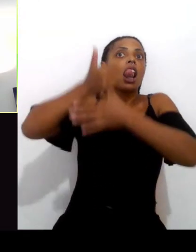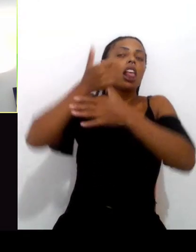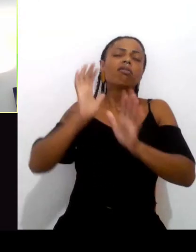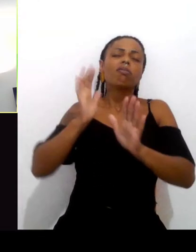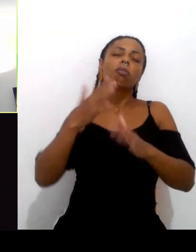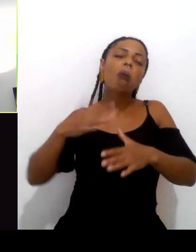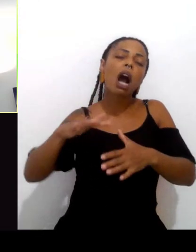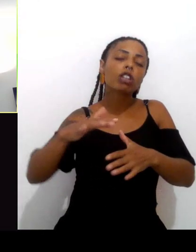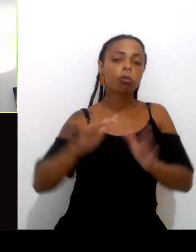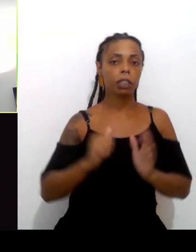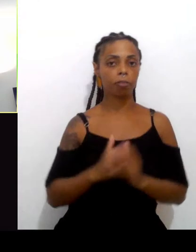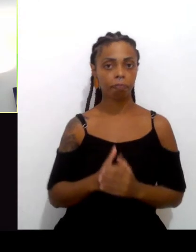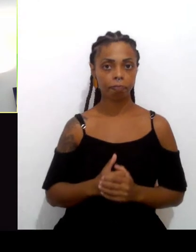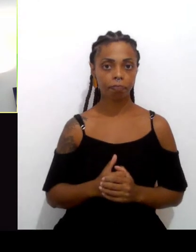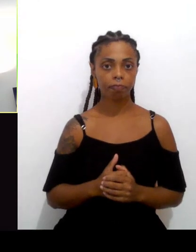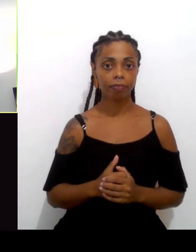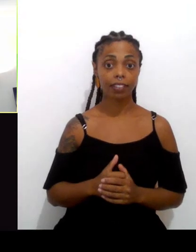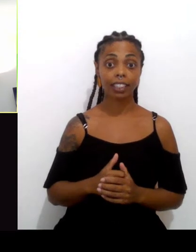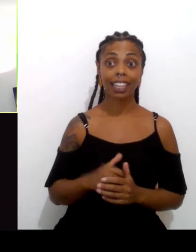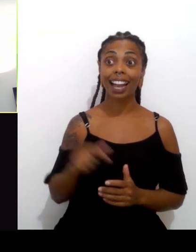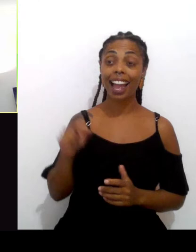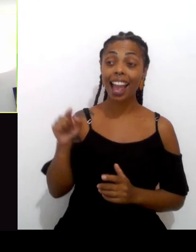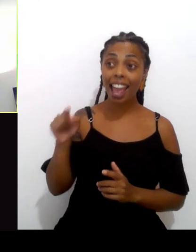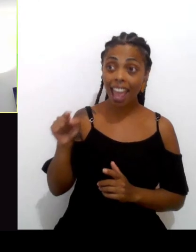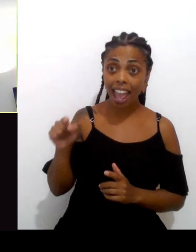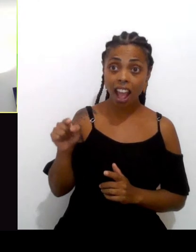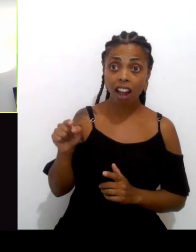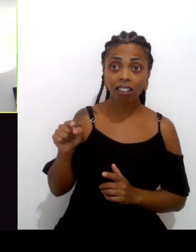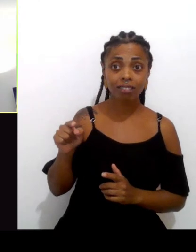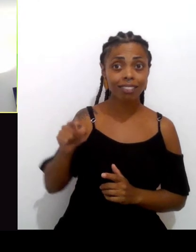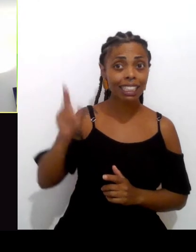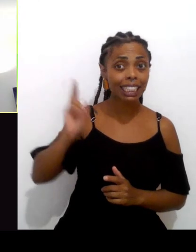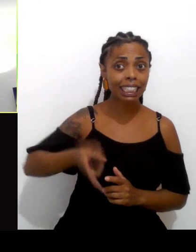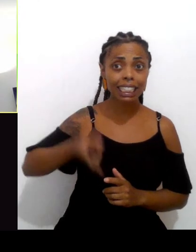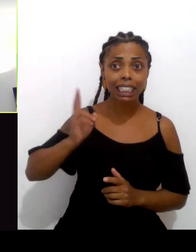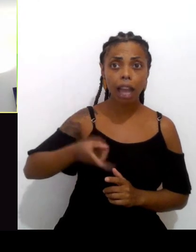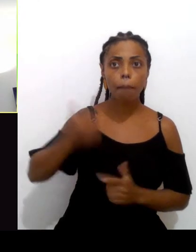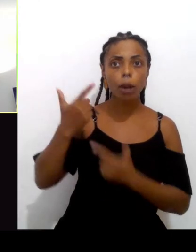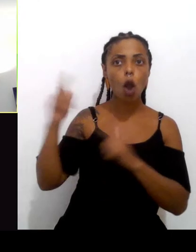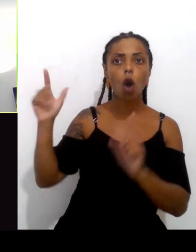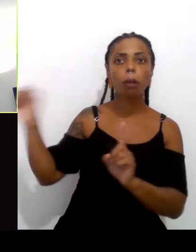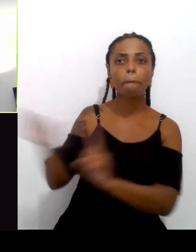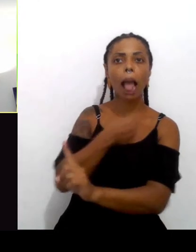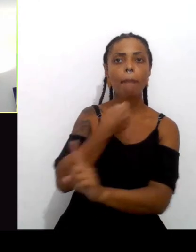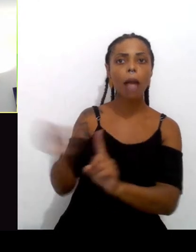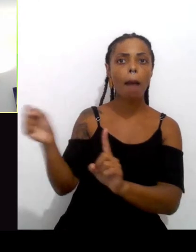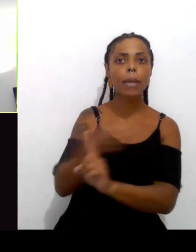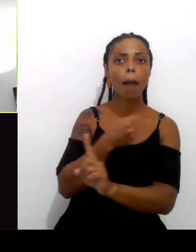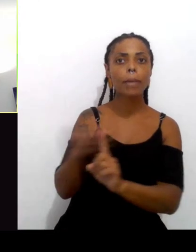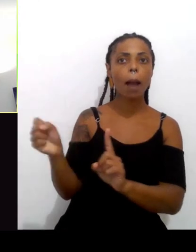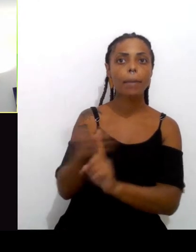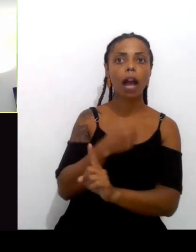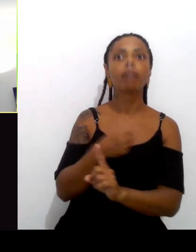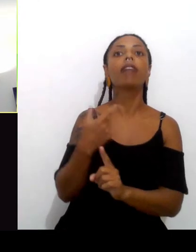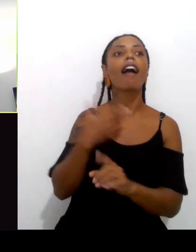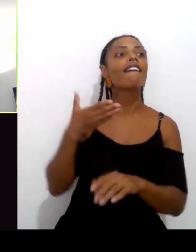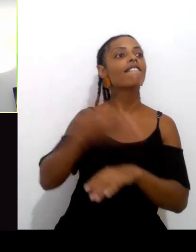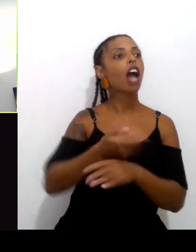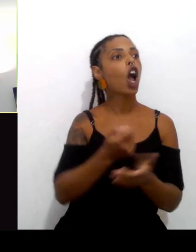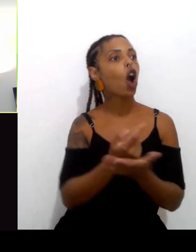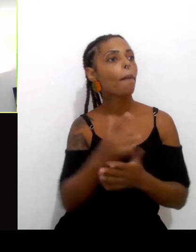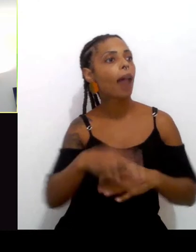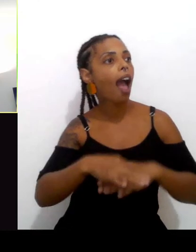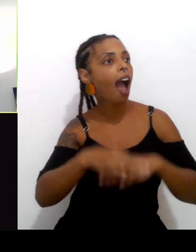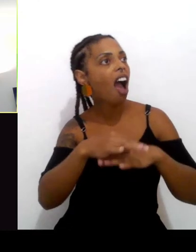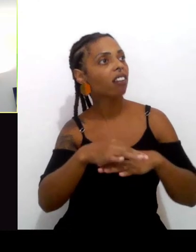essa pessoa era espancada com frequência por pessoas que iriam lá comprar a carne eu não levar essa carne